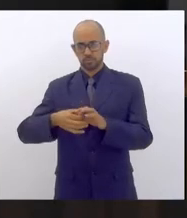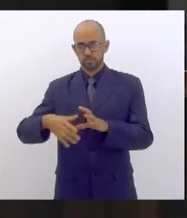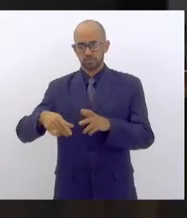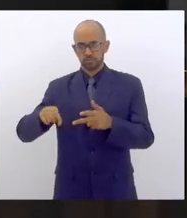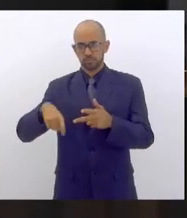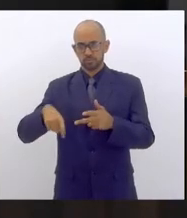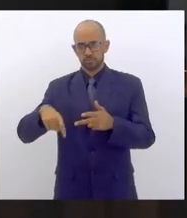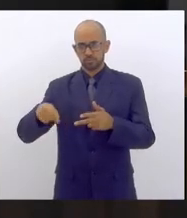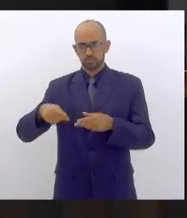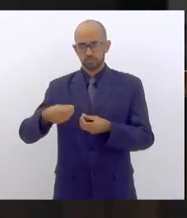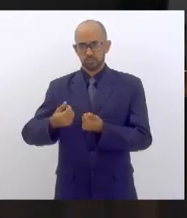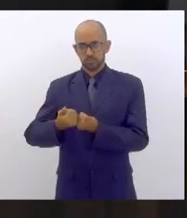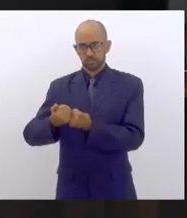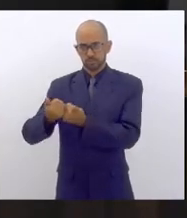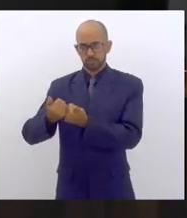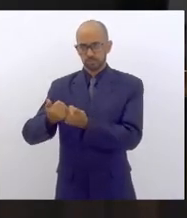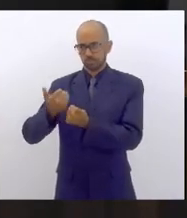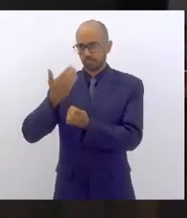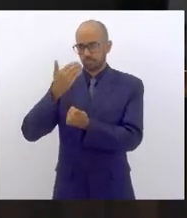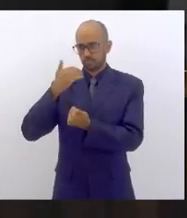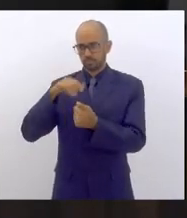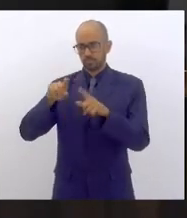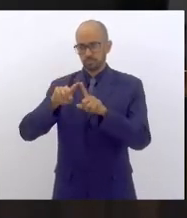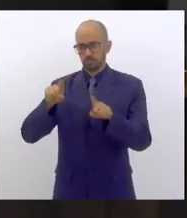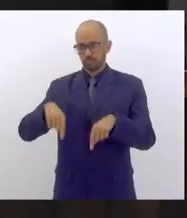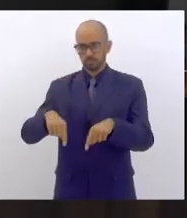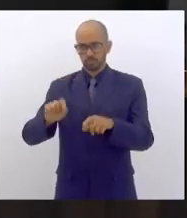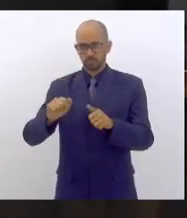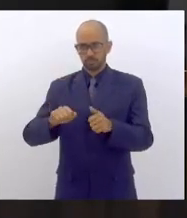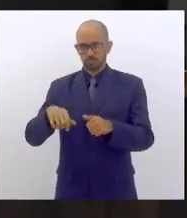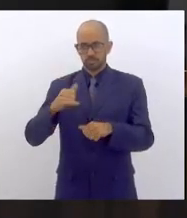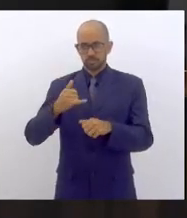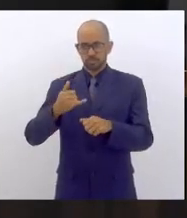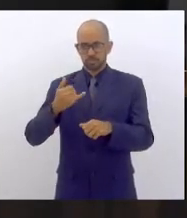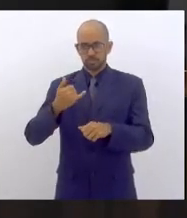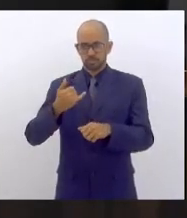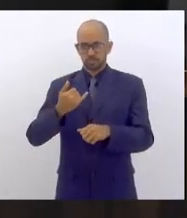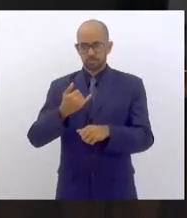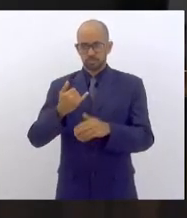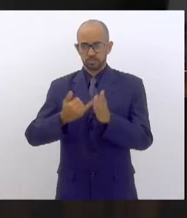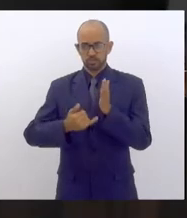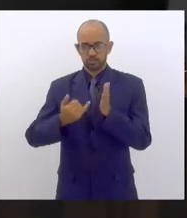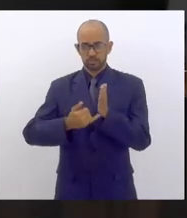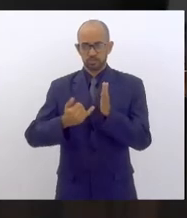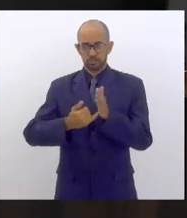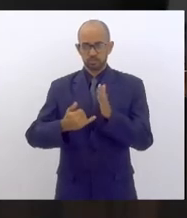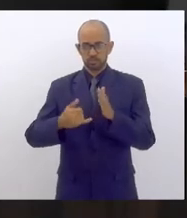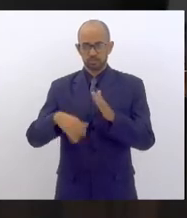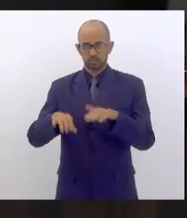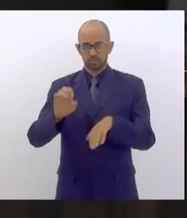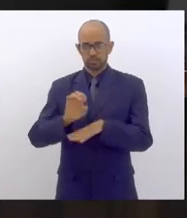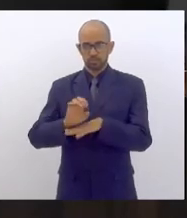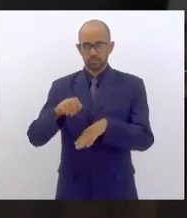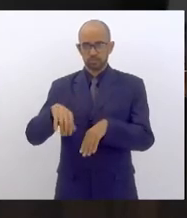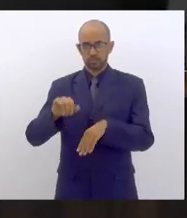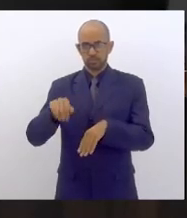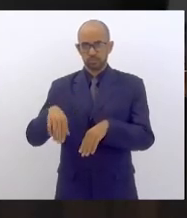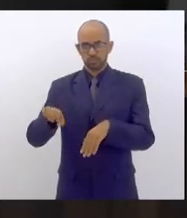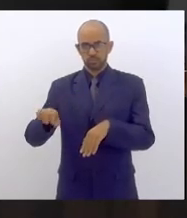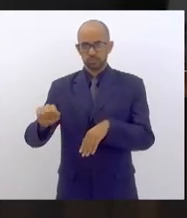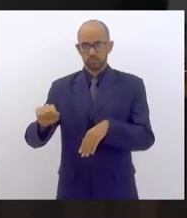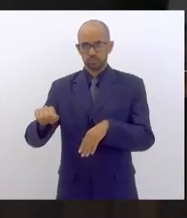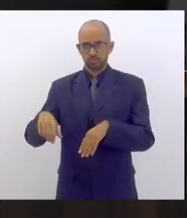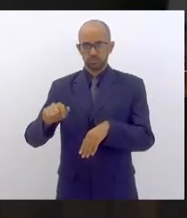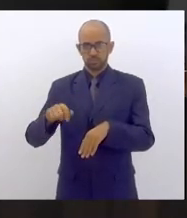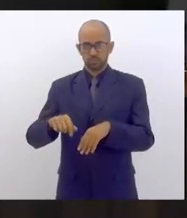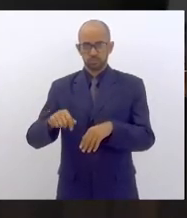auxílio alimentação dos servidores do Instituto Estadual do Ambiente, INEA e da outras providências. Pendente de parecer da Comissão de Emendas Condicionais e